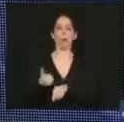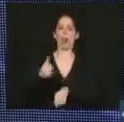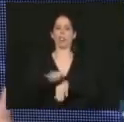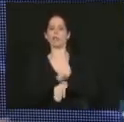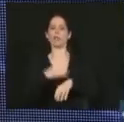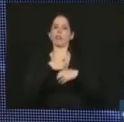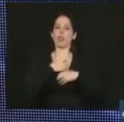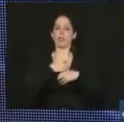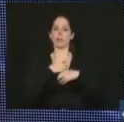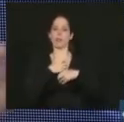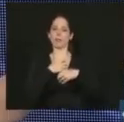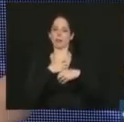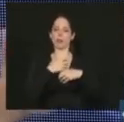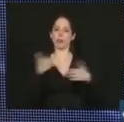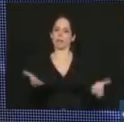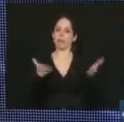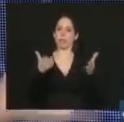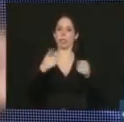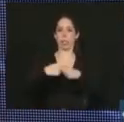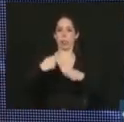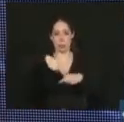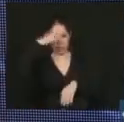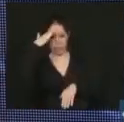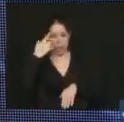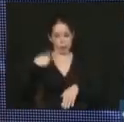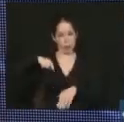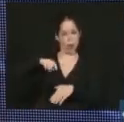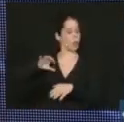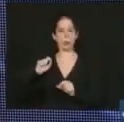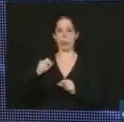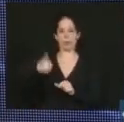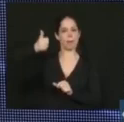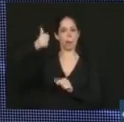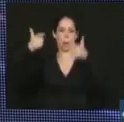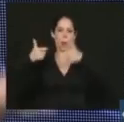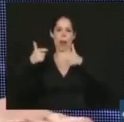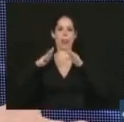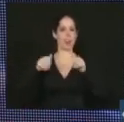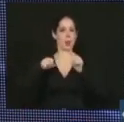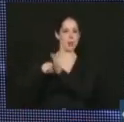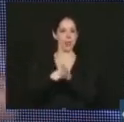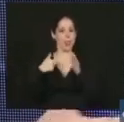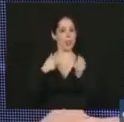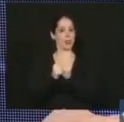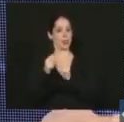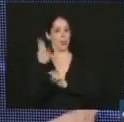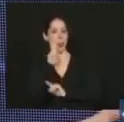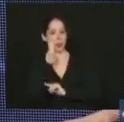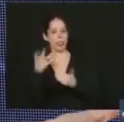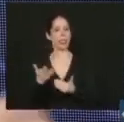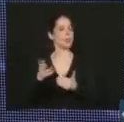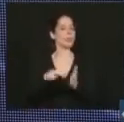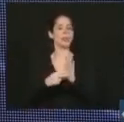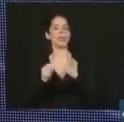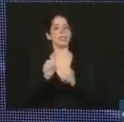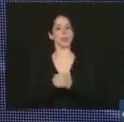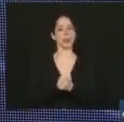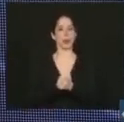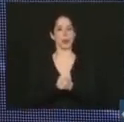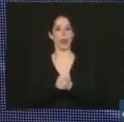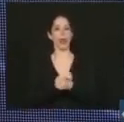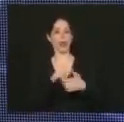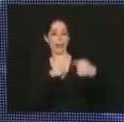2021 Como você sabe nós estamos liderando todas as pesquisas e o Miguel Rossetto e isso faz com que o debate se transforme